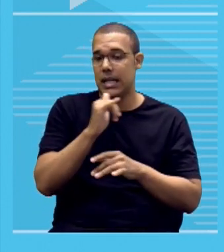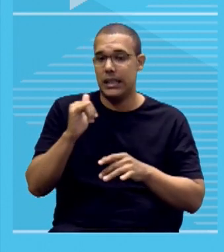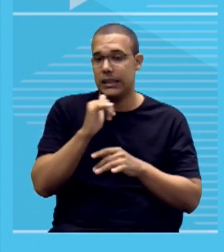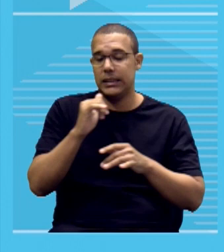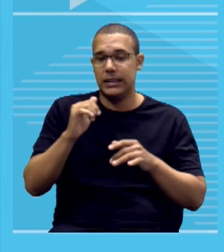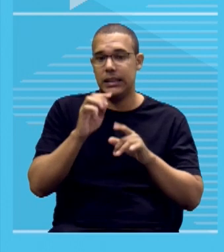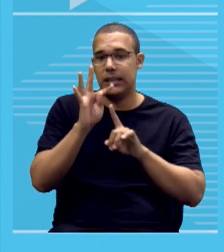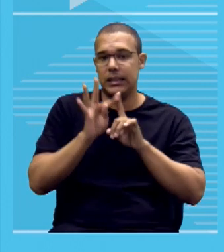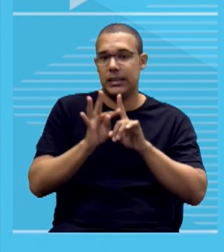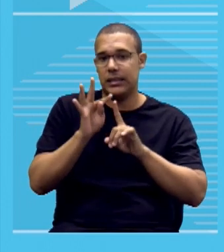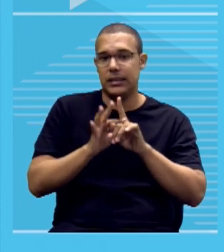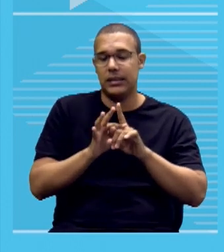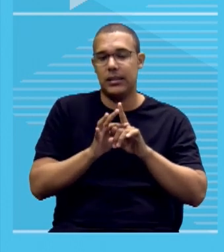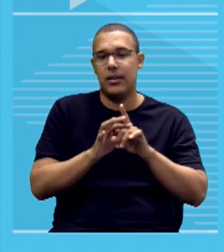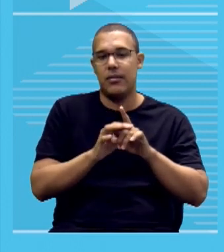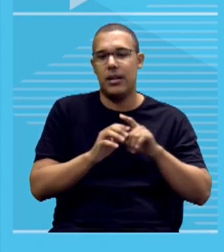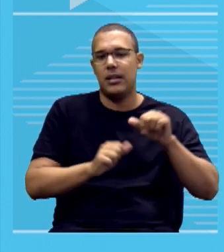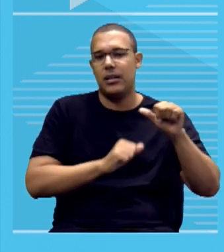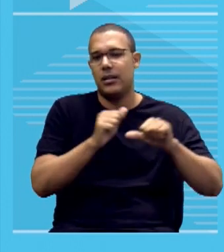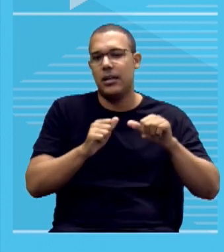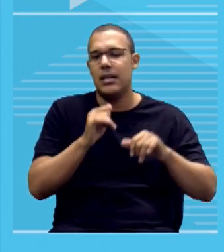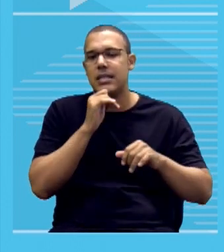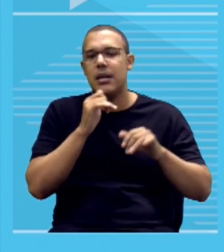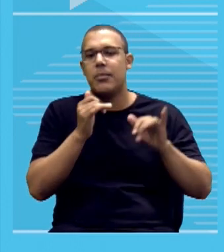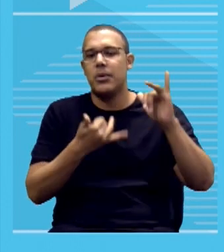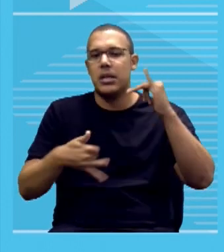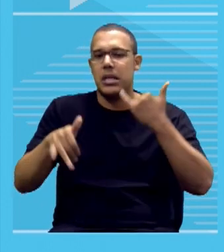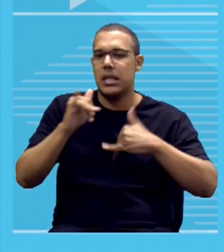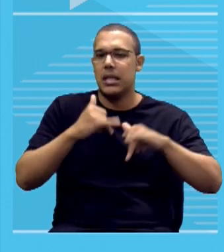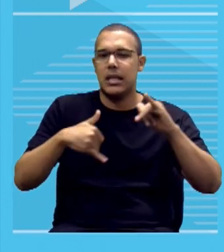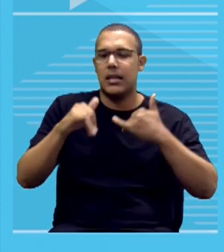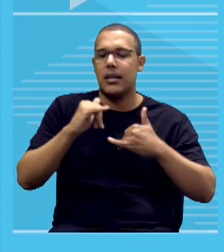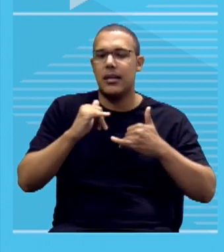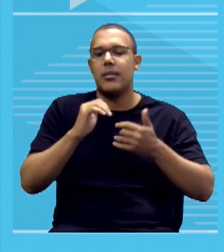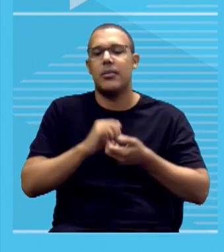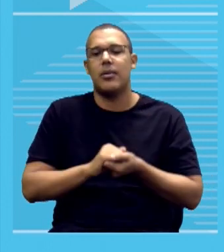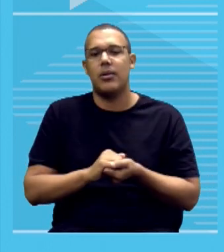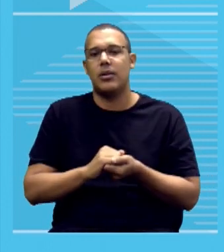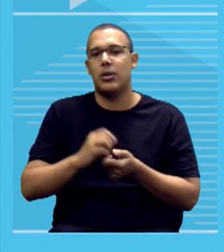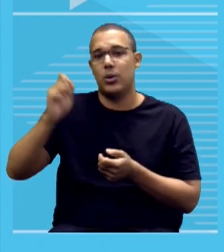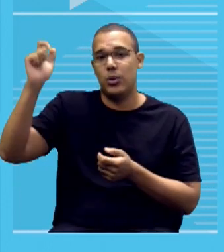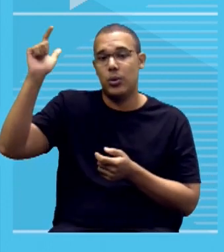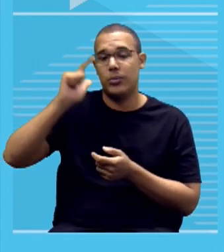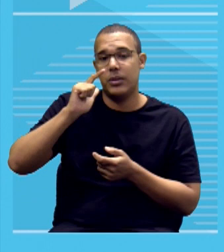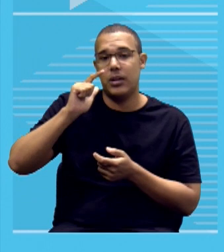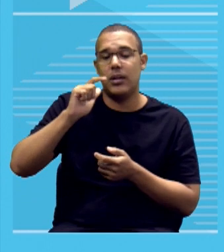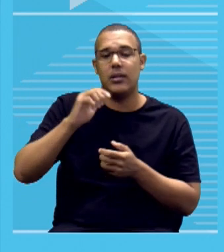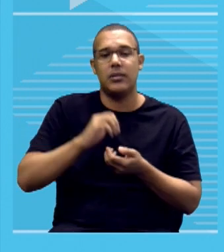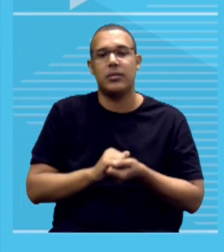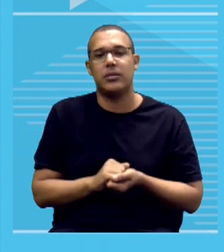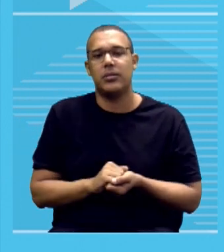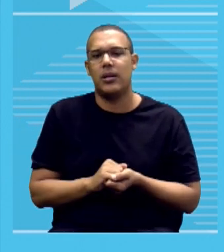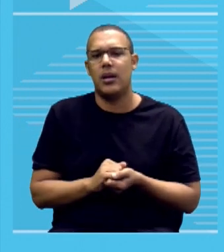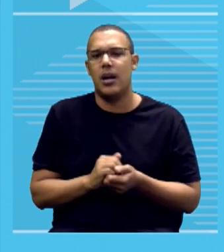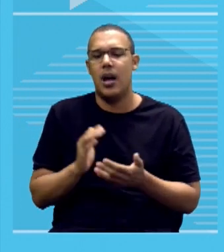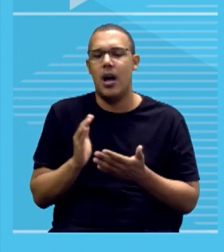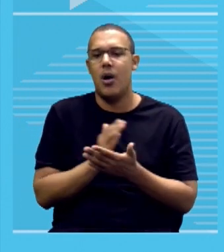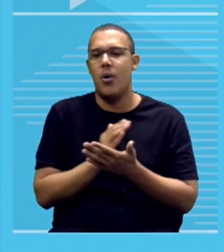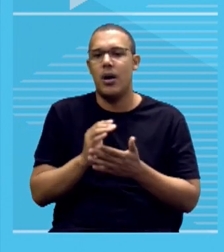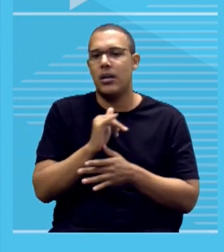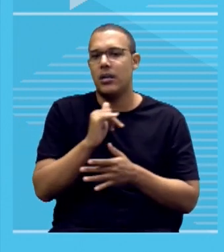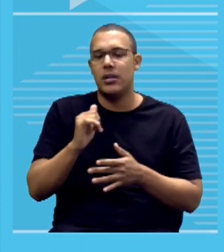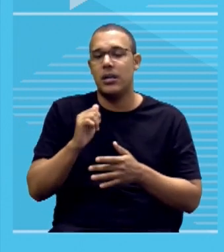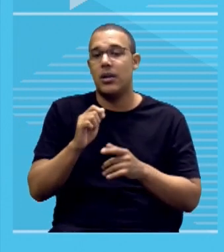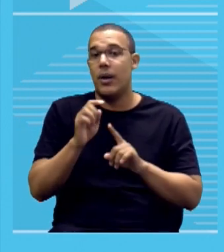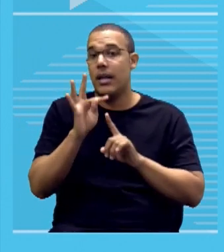vai transformar em outra energia, química, mecânica, luminosa, sonora, alguma energia que não é apenas